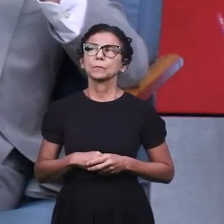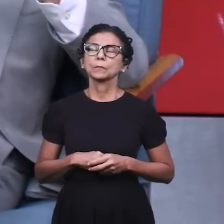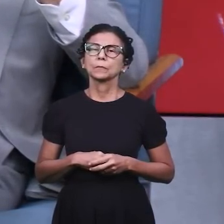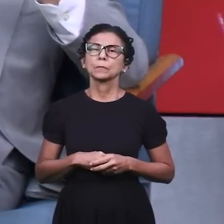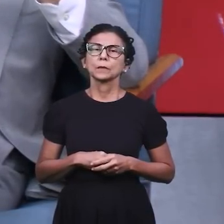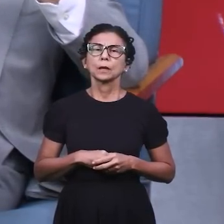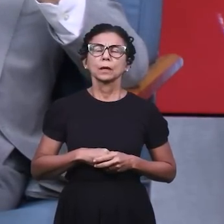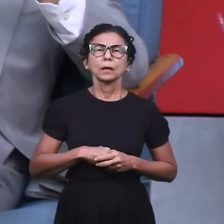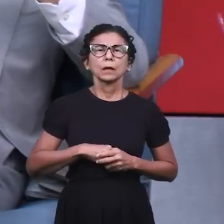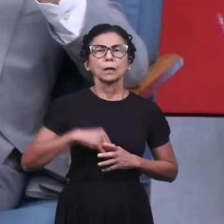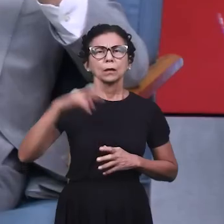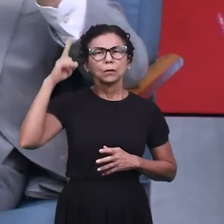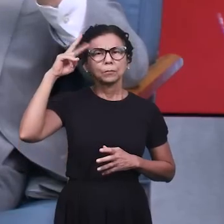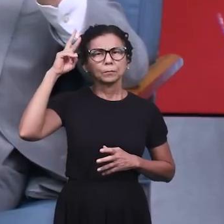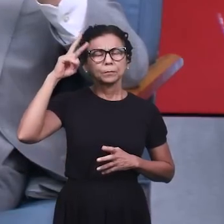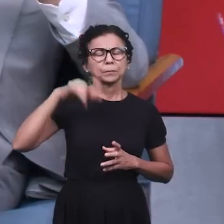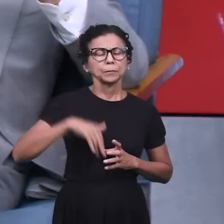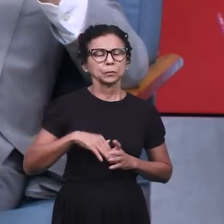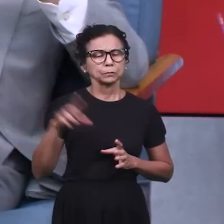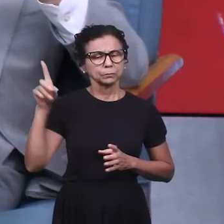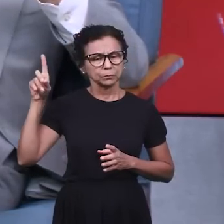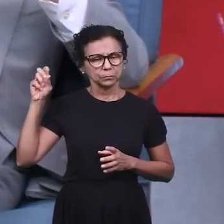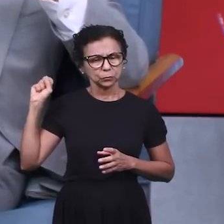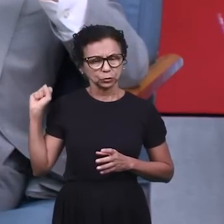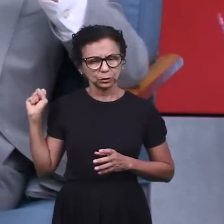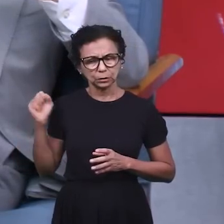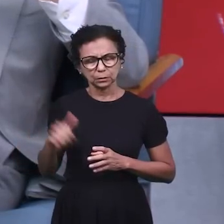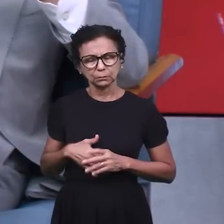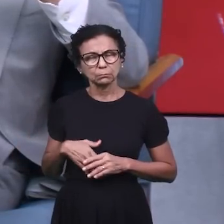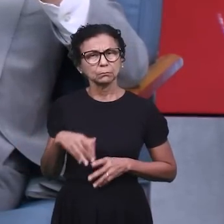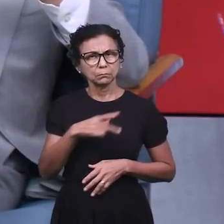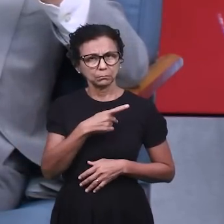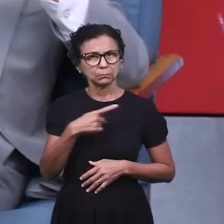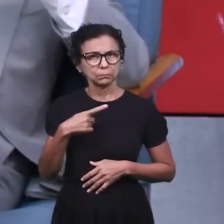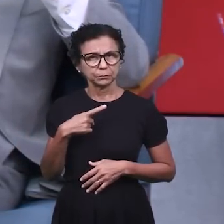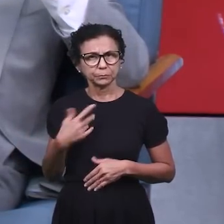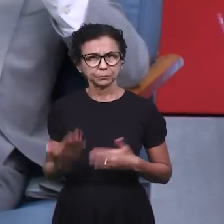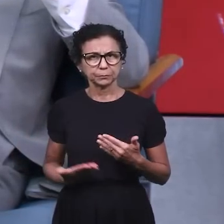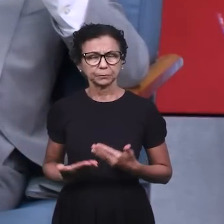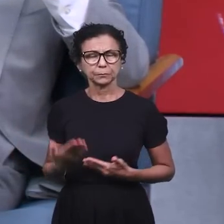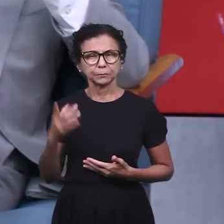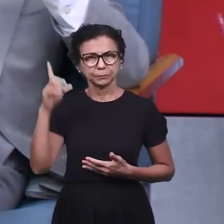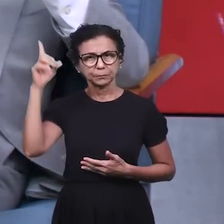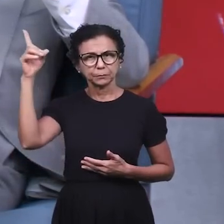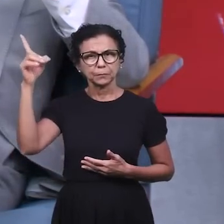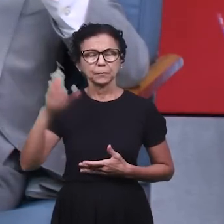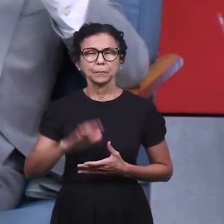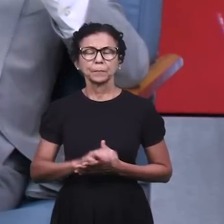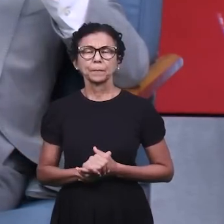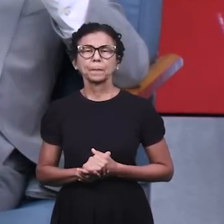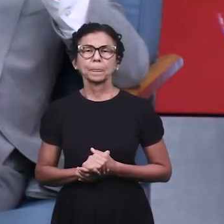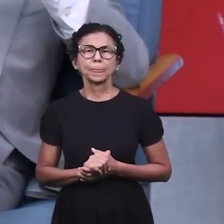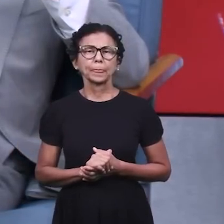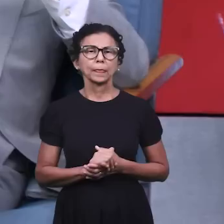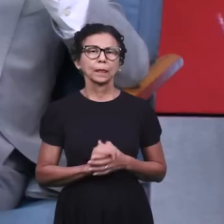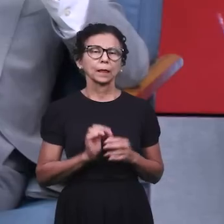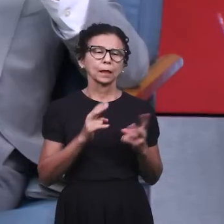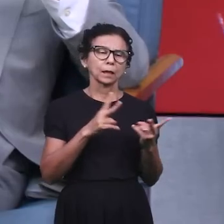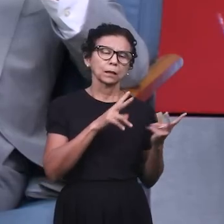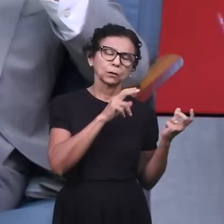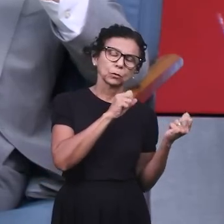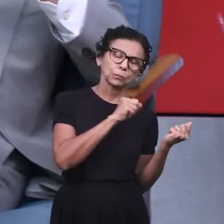caso, quando um irmão, era até um pastor, ele se